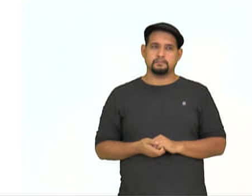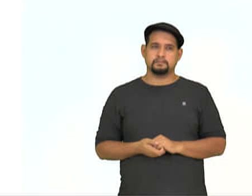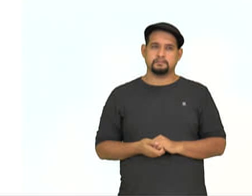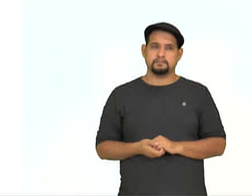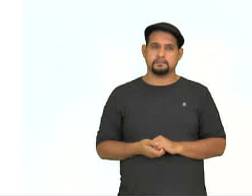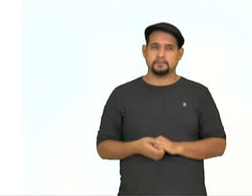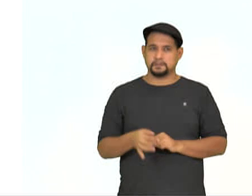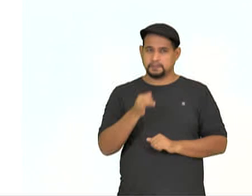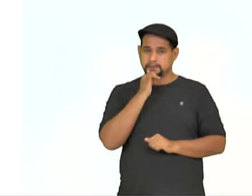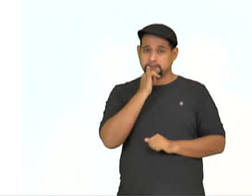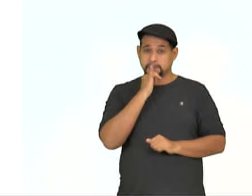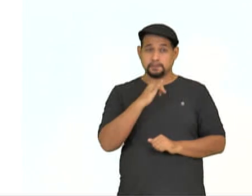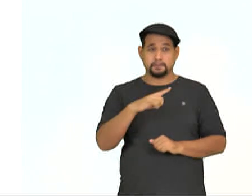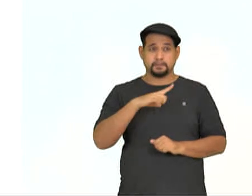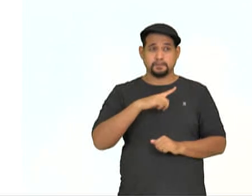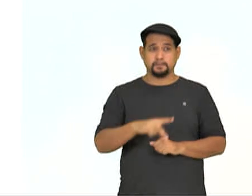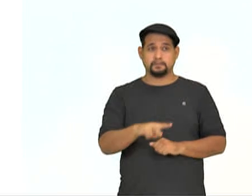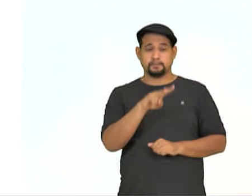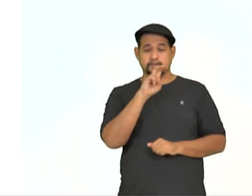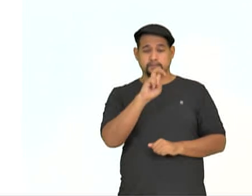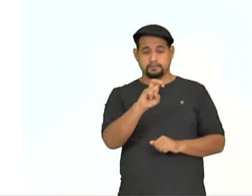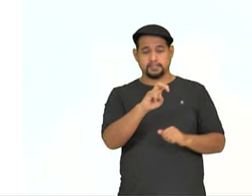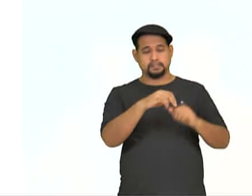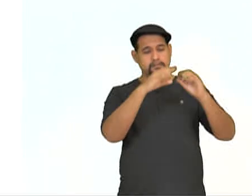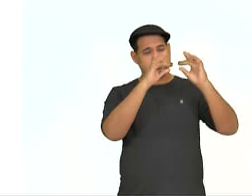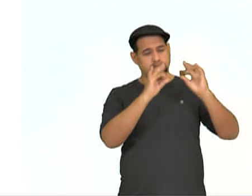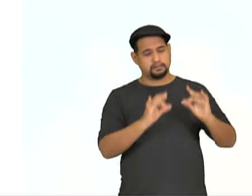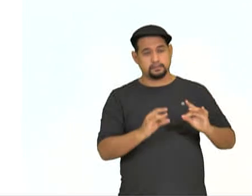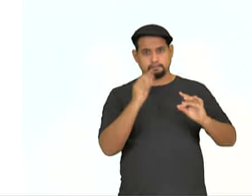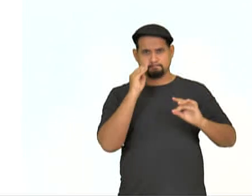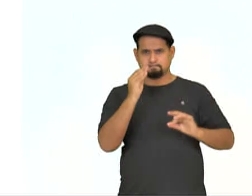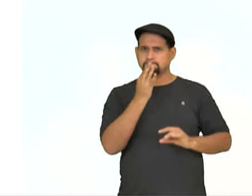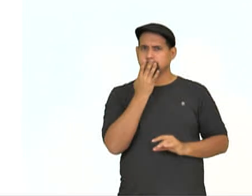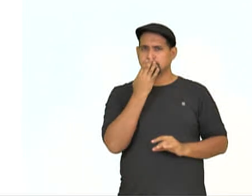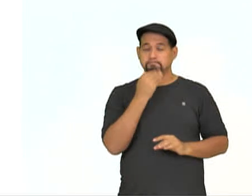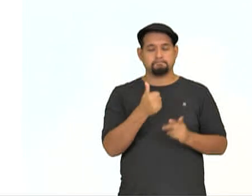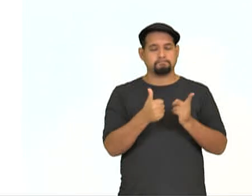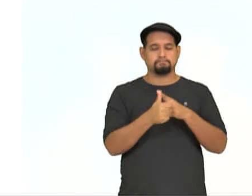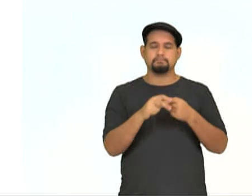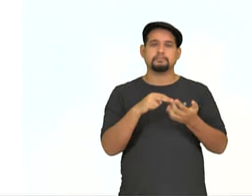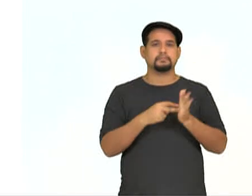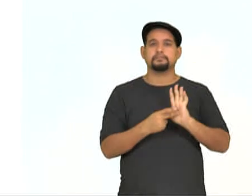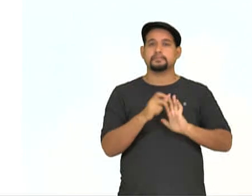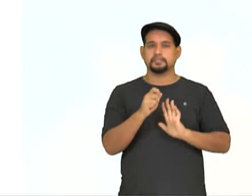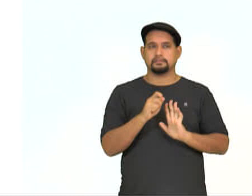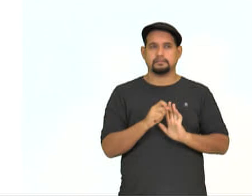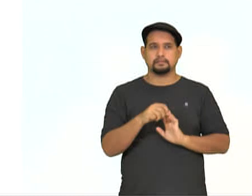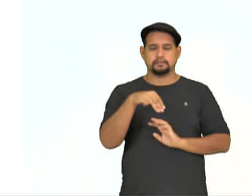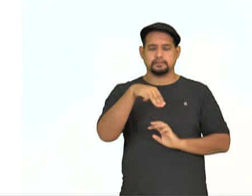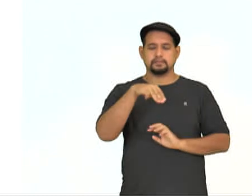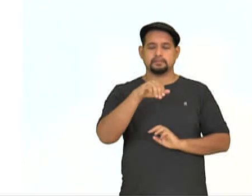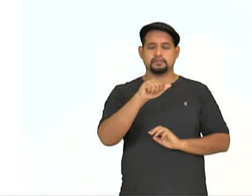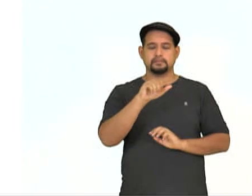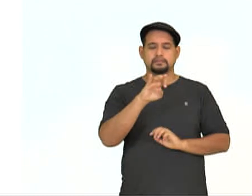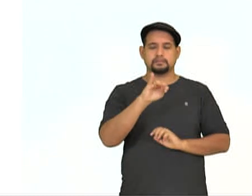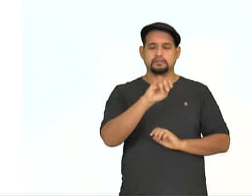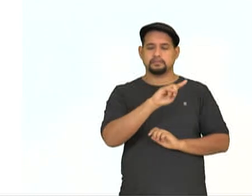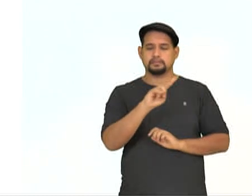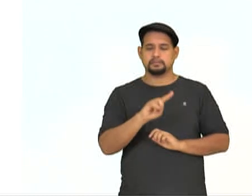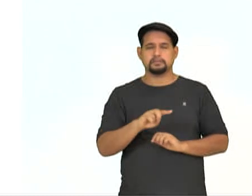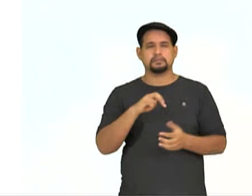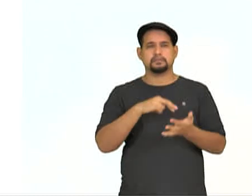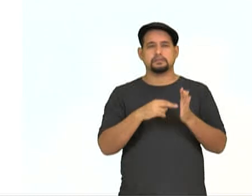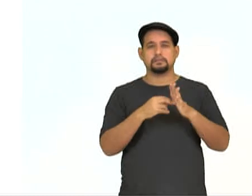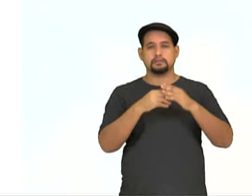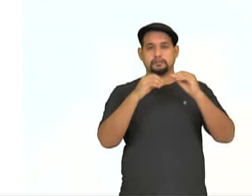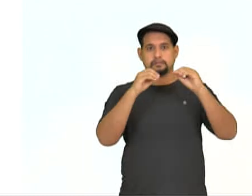E nós temos 5 elementos principais com relação à cor. Nós temos o primeiro elemento, que é matiz. O que é matiz? Matiz é a